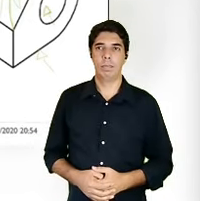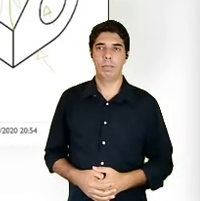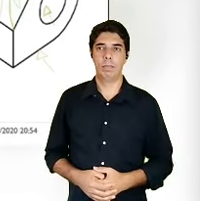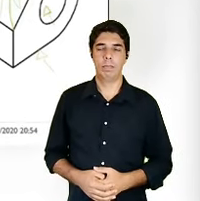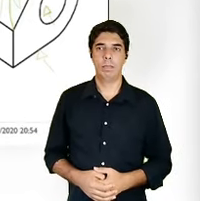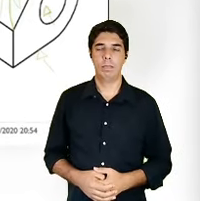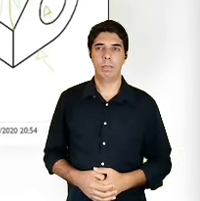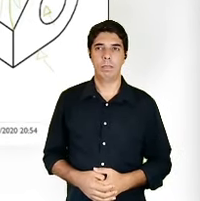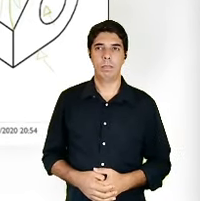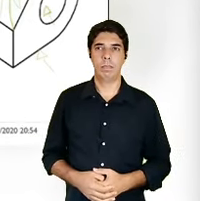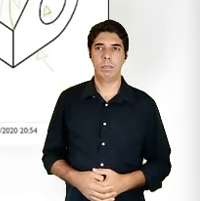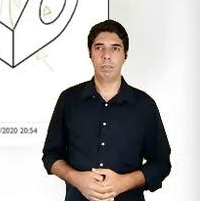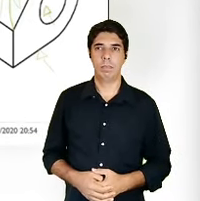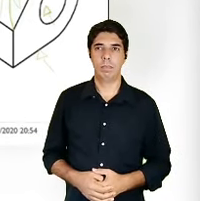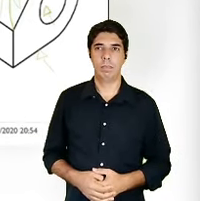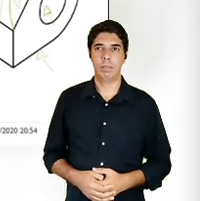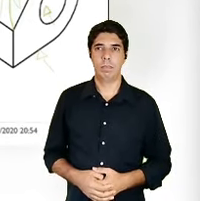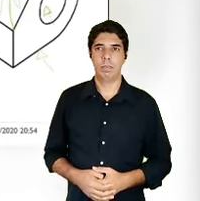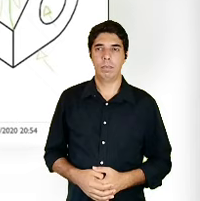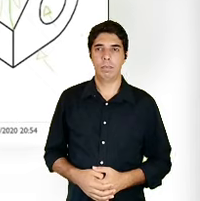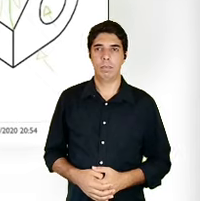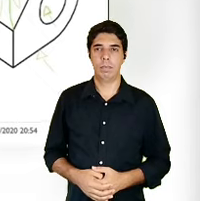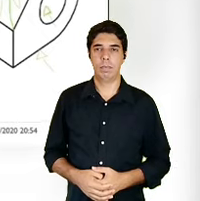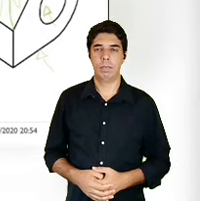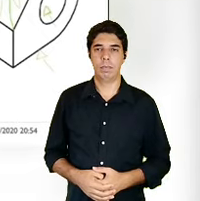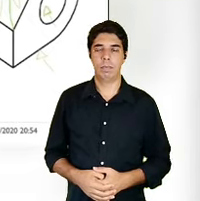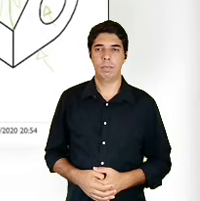horizontal. Veja essa parte.